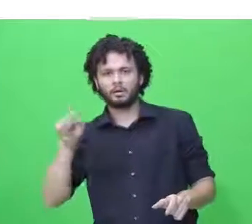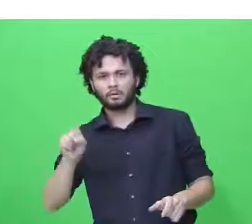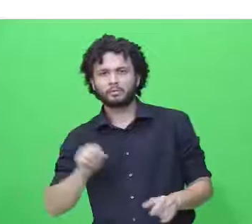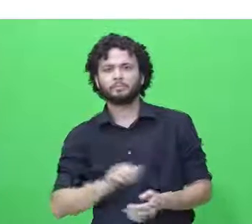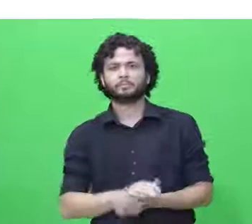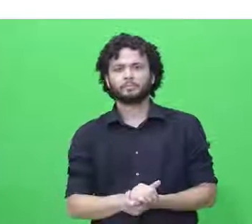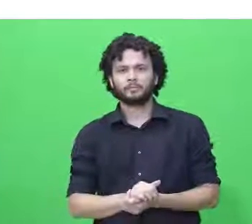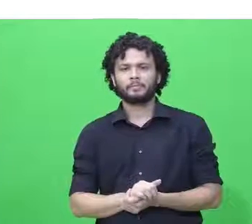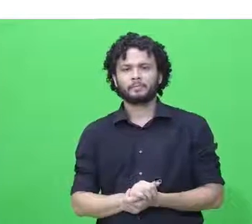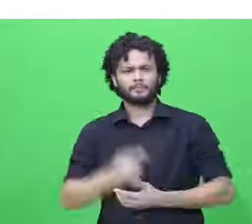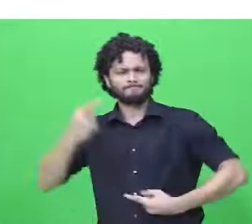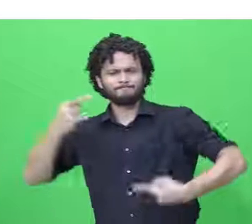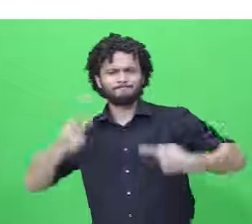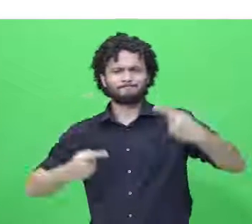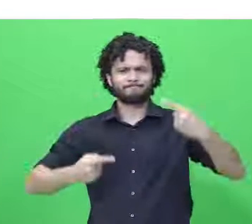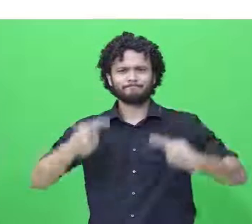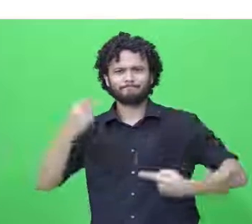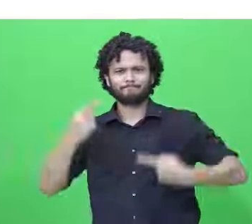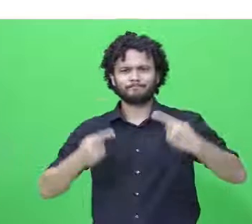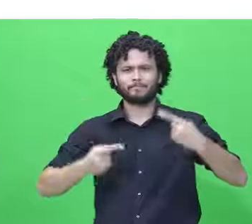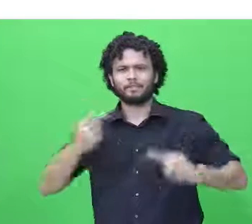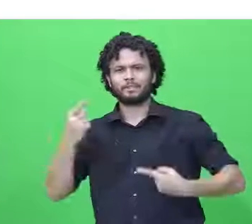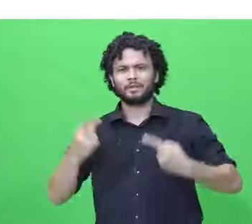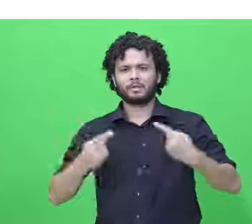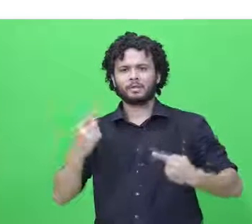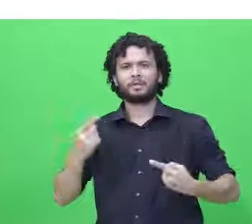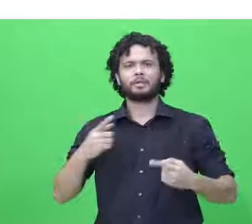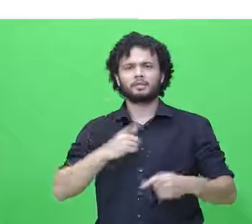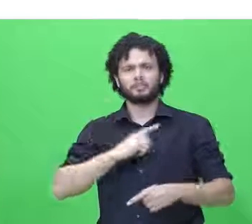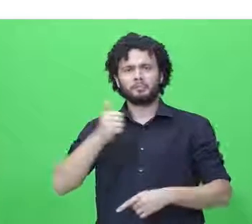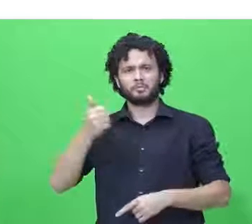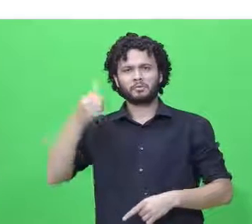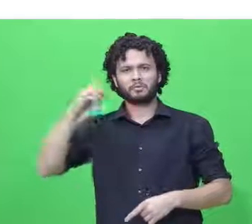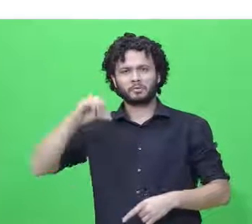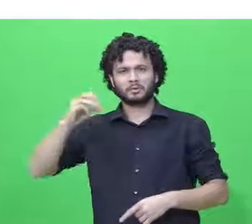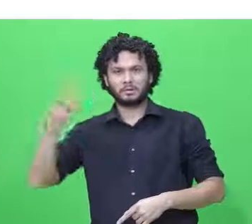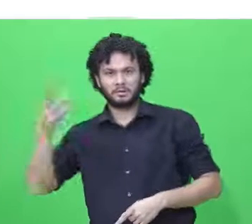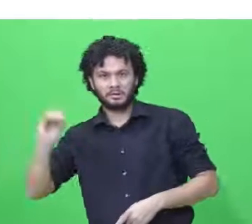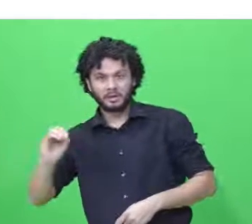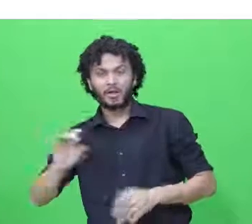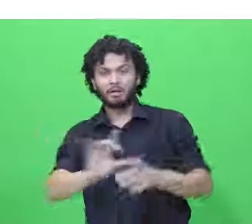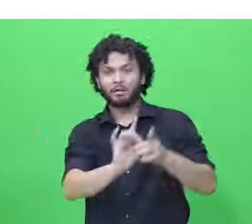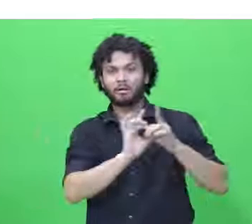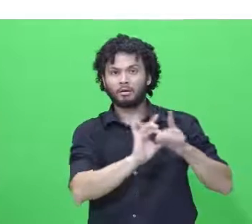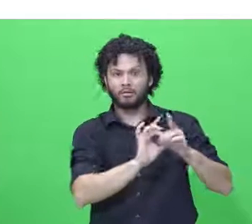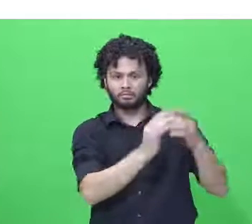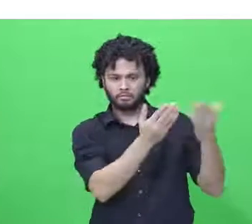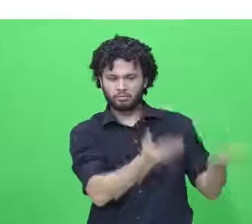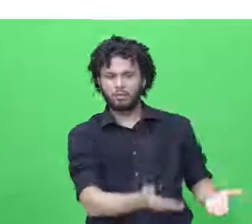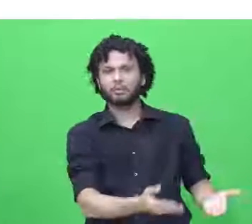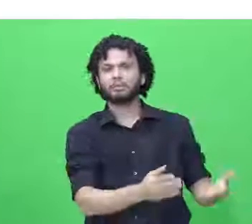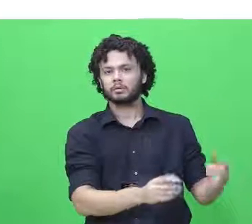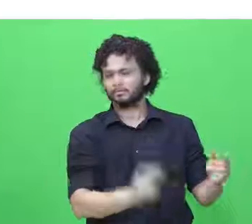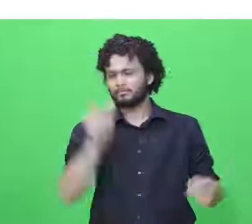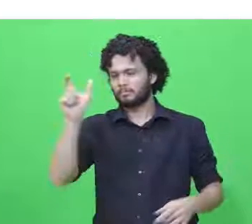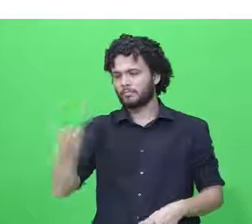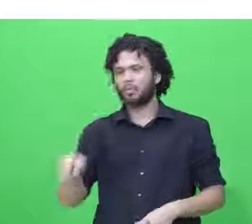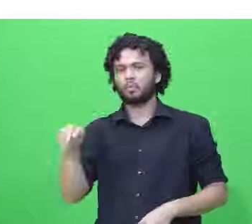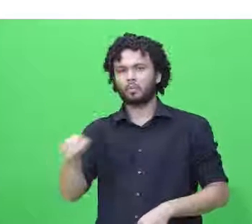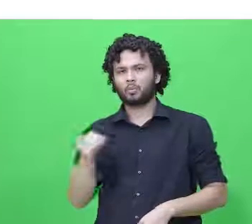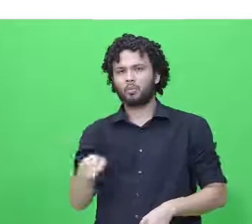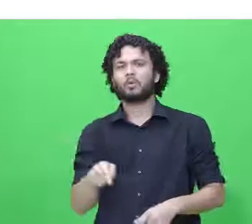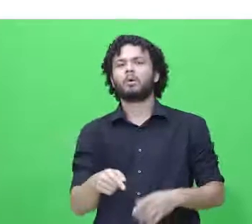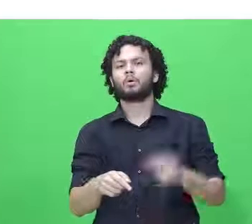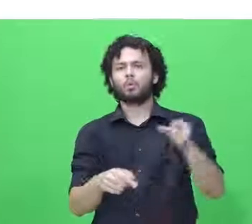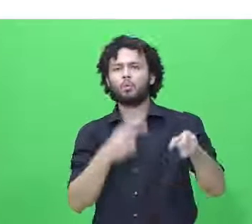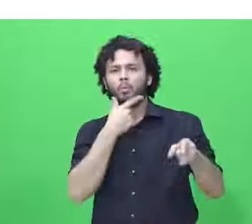Para as disputas, então, né, dessas eleições de 1930, essa Aliança Liberal lançou, então, aí o gaúcho Getúlio